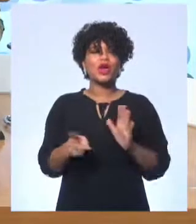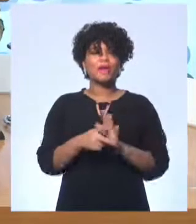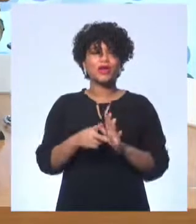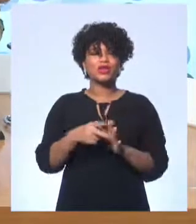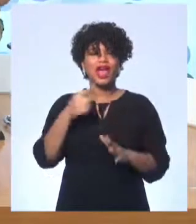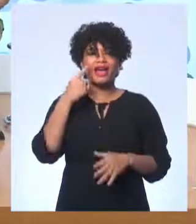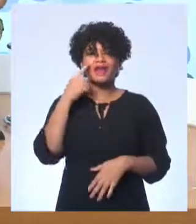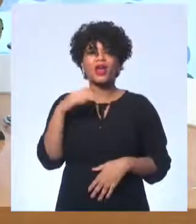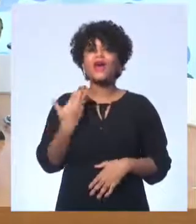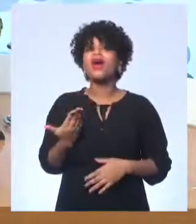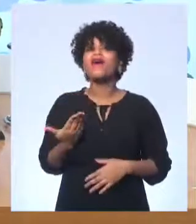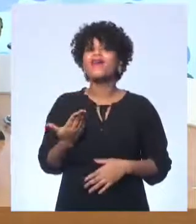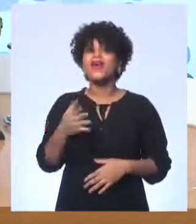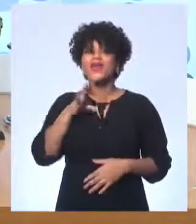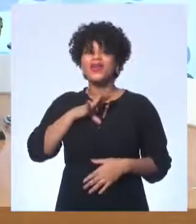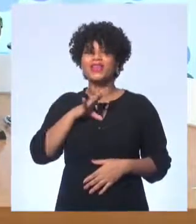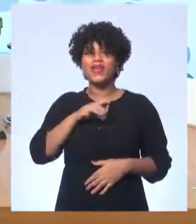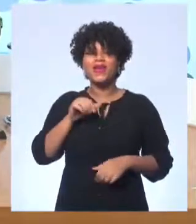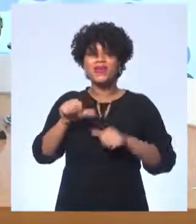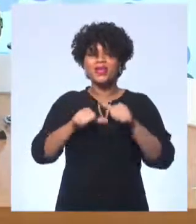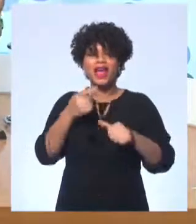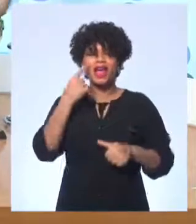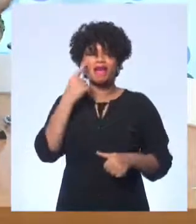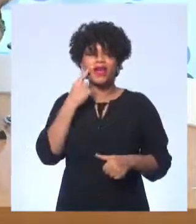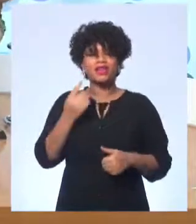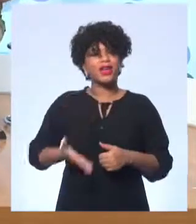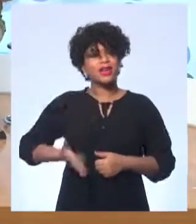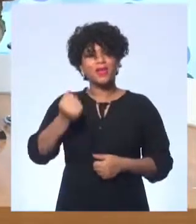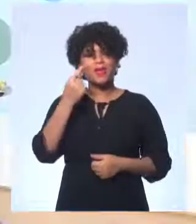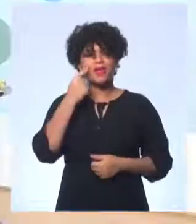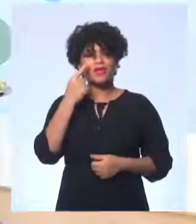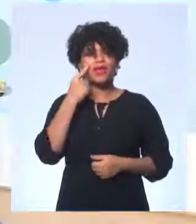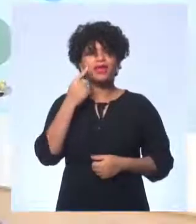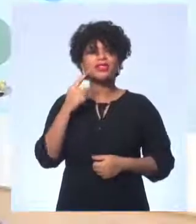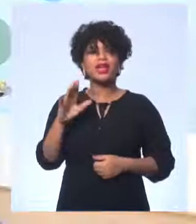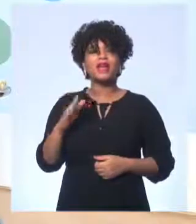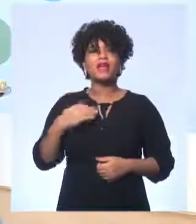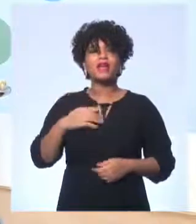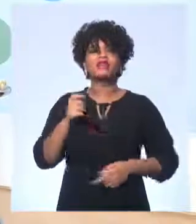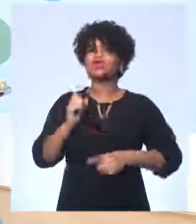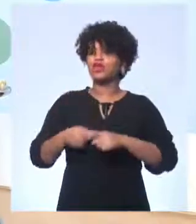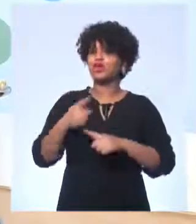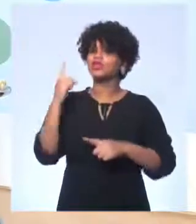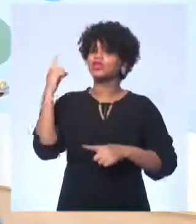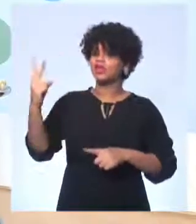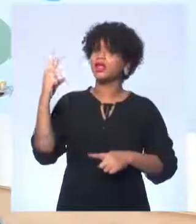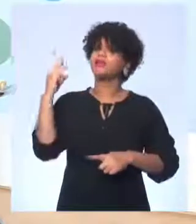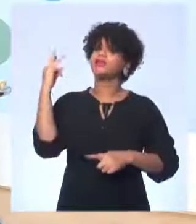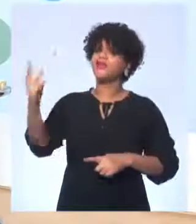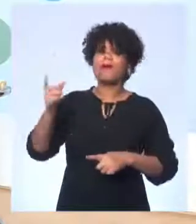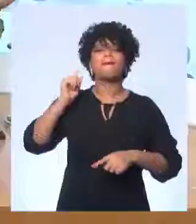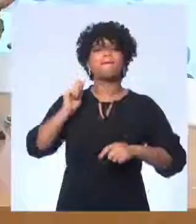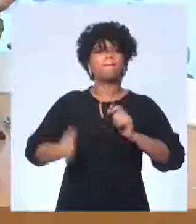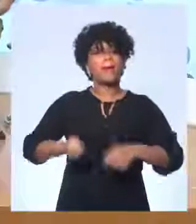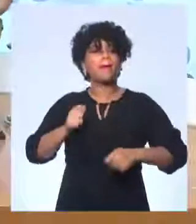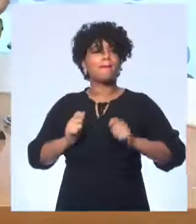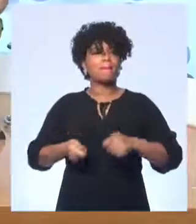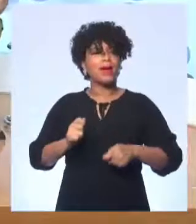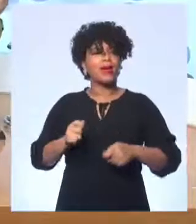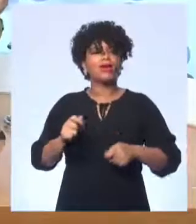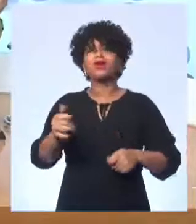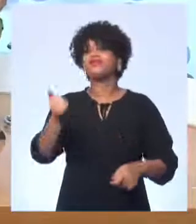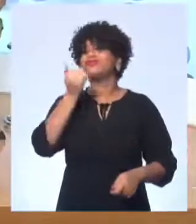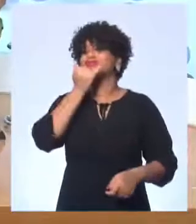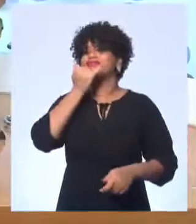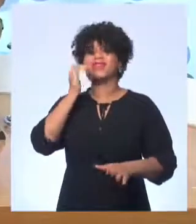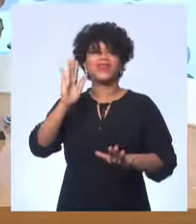em vez da língua portuguesa, isso, né? Vamos lá. Então vamos conversar. Eu vou primeiro contar. 1, 2, 3, 4. Opa,